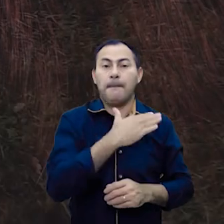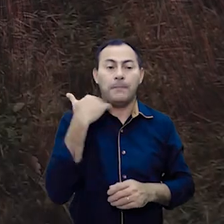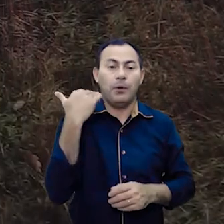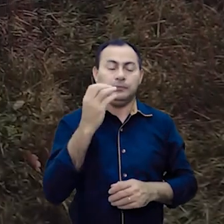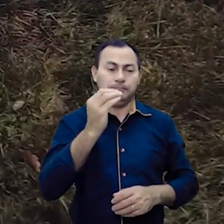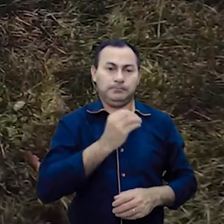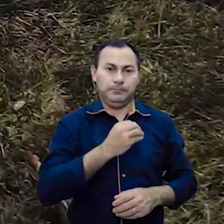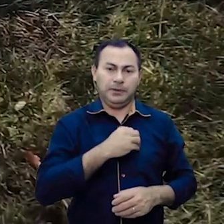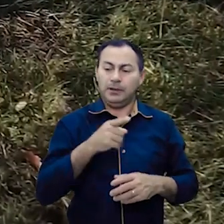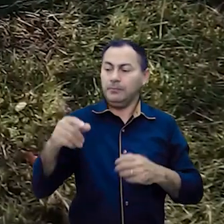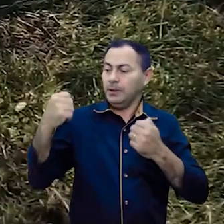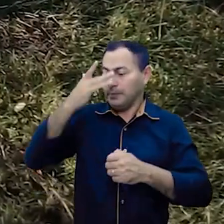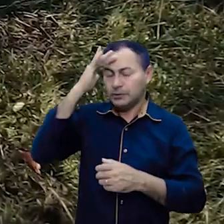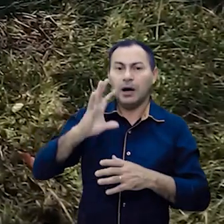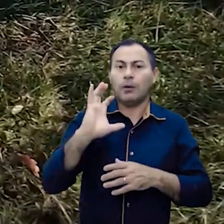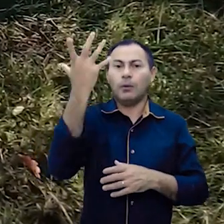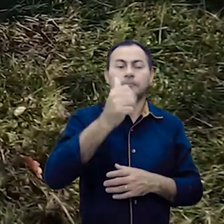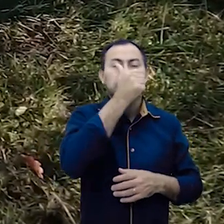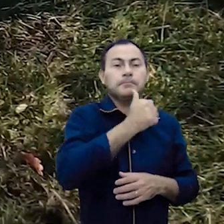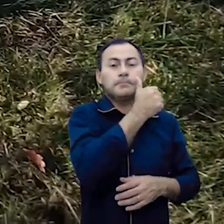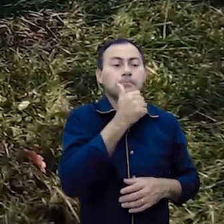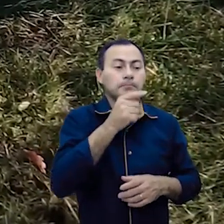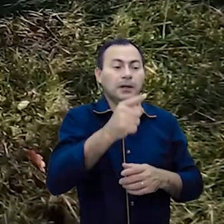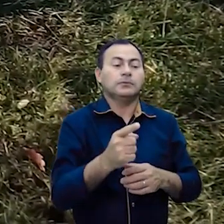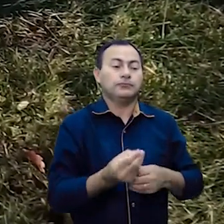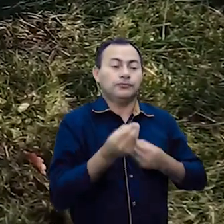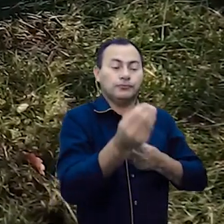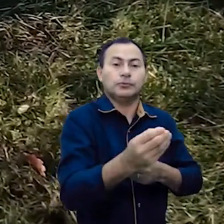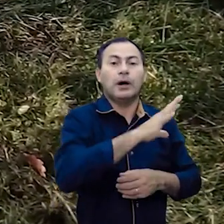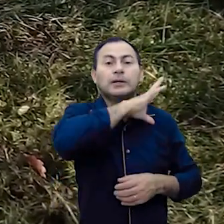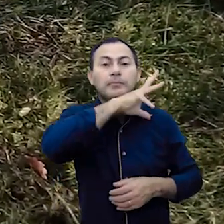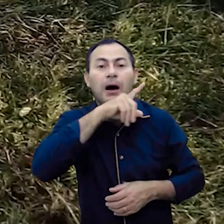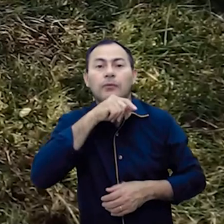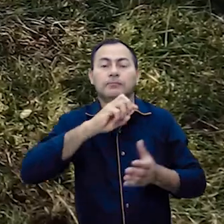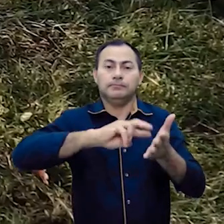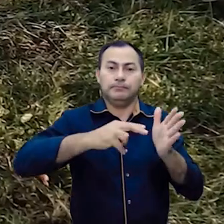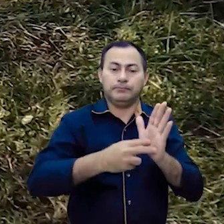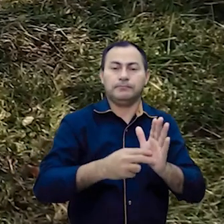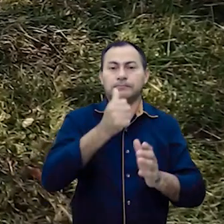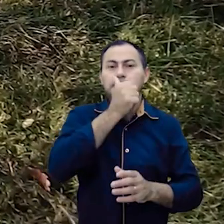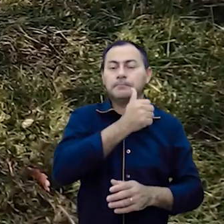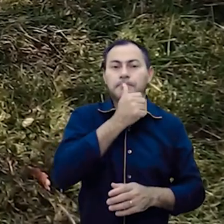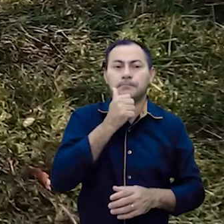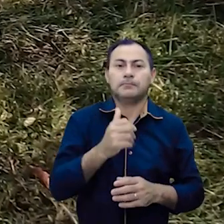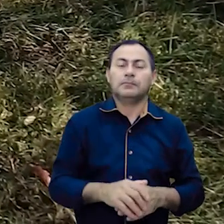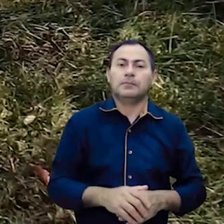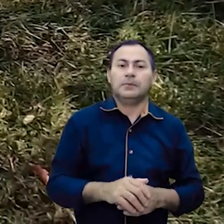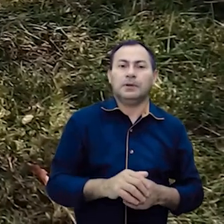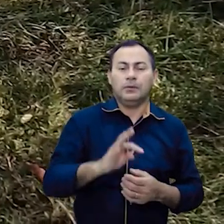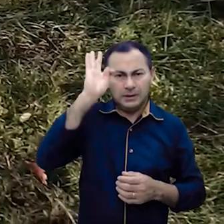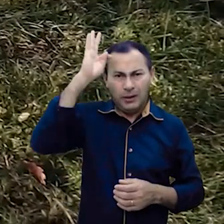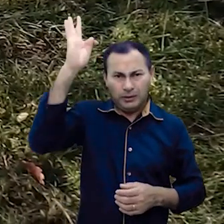a morte que o pecador merecia pelo Sacrifício do animal Este era o significado do sacrifício